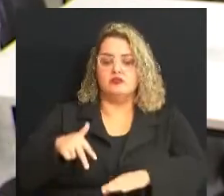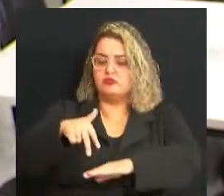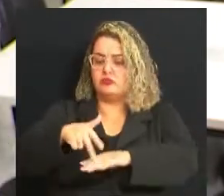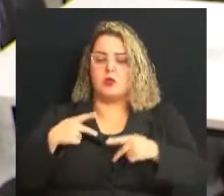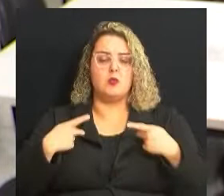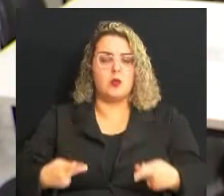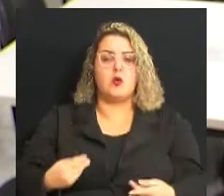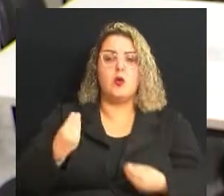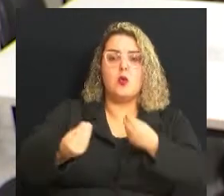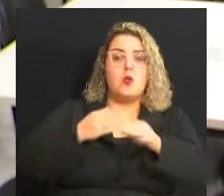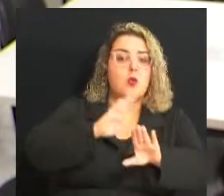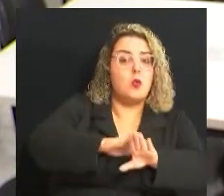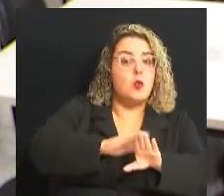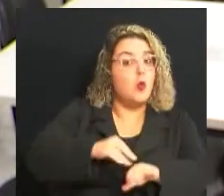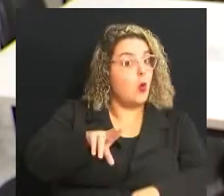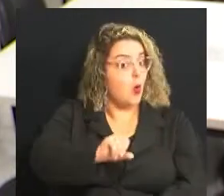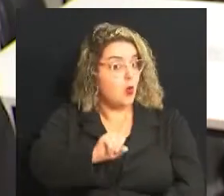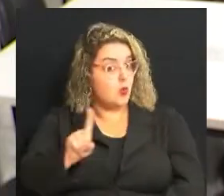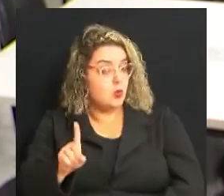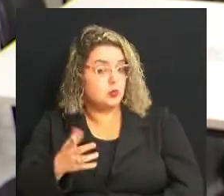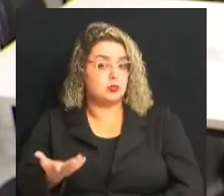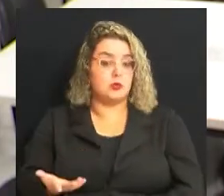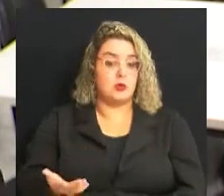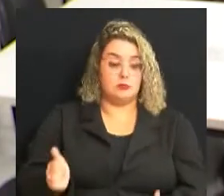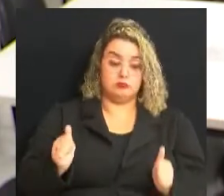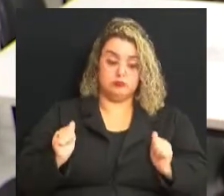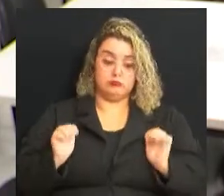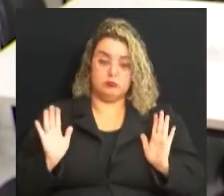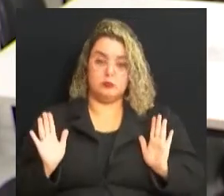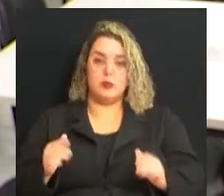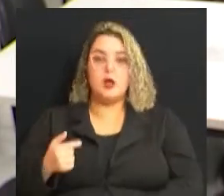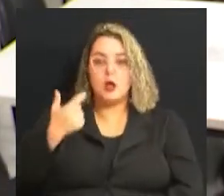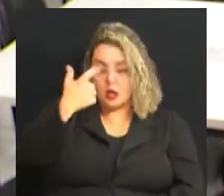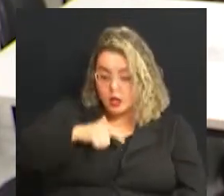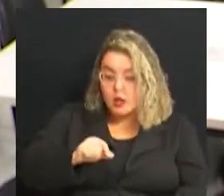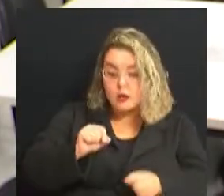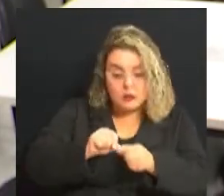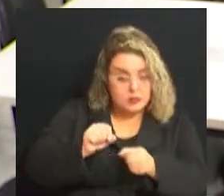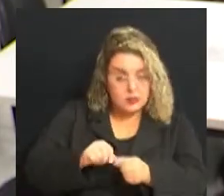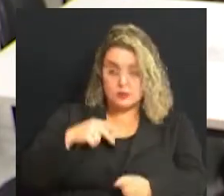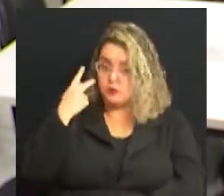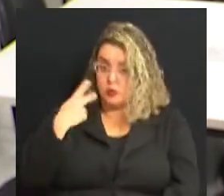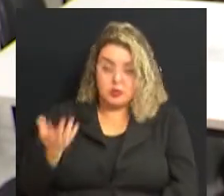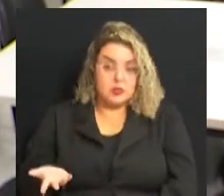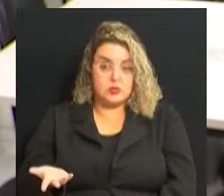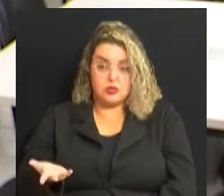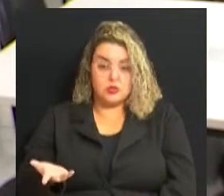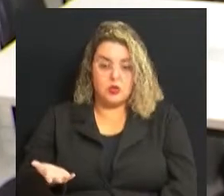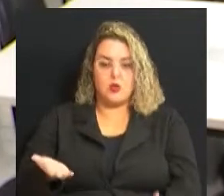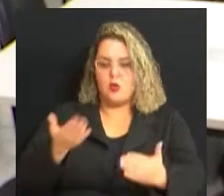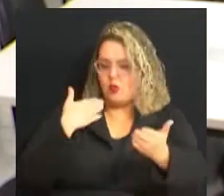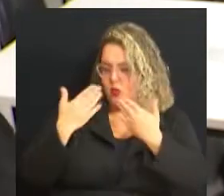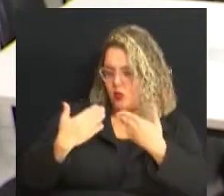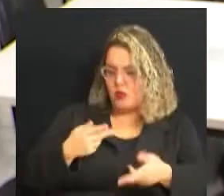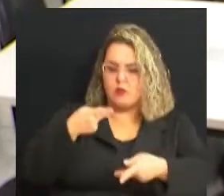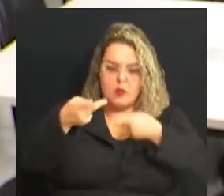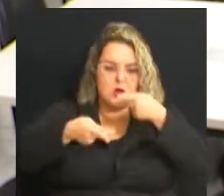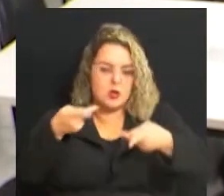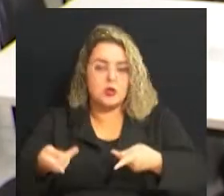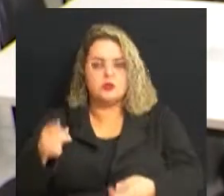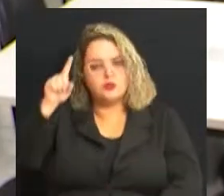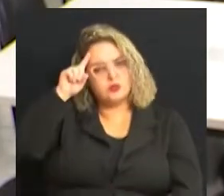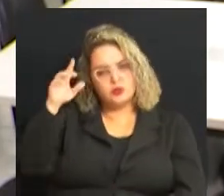nossas conversas nossos posicionamento da maneira como eu ajo ou não Ou eu me oumito eu estou fazendo política então o